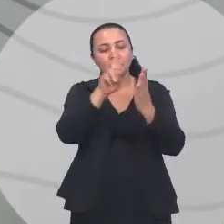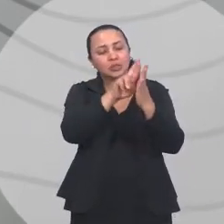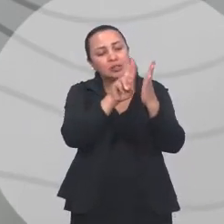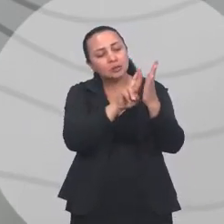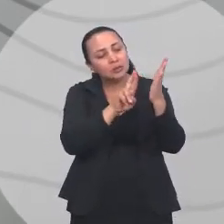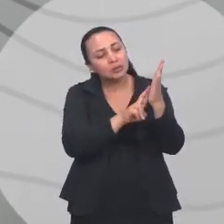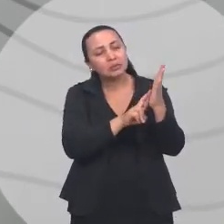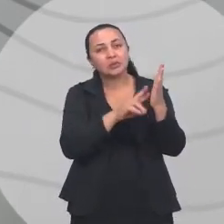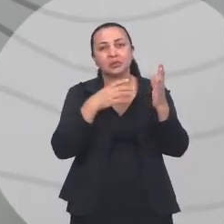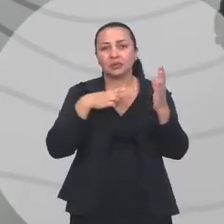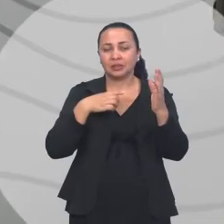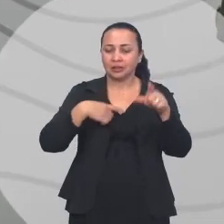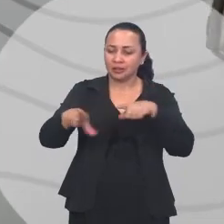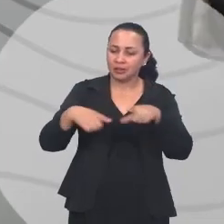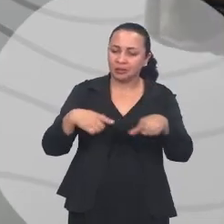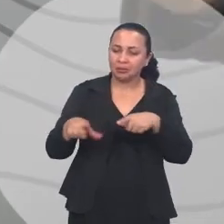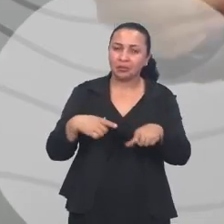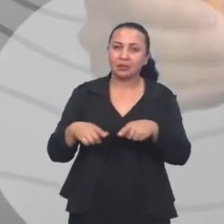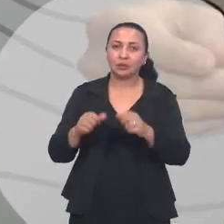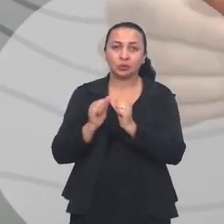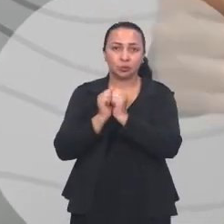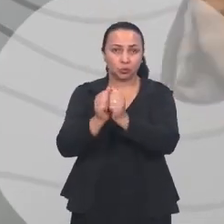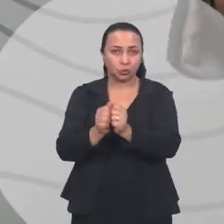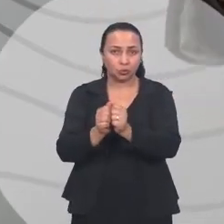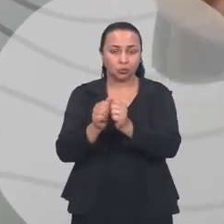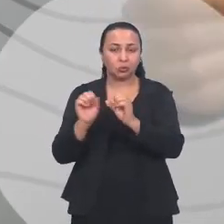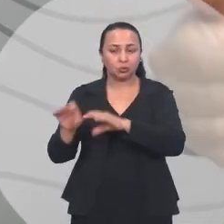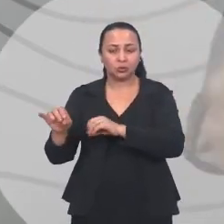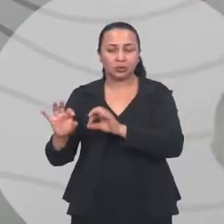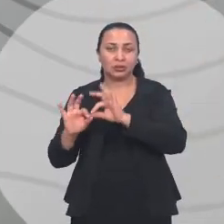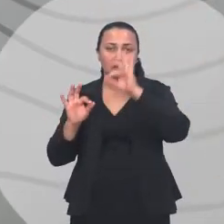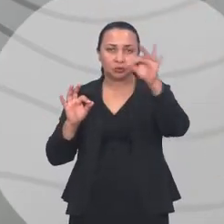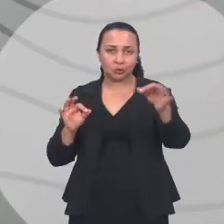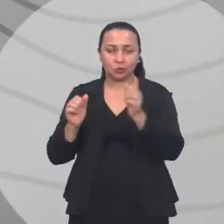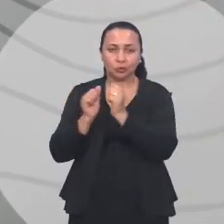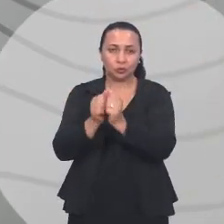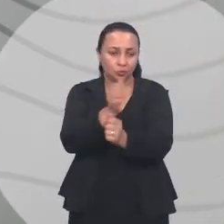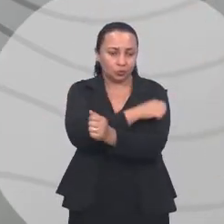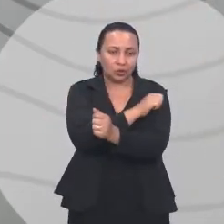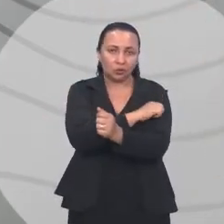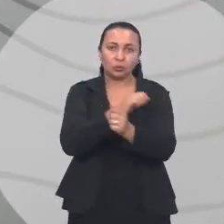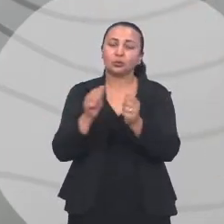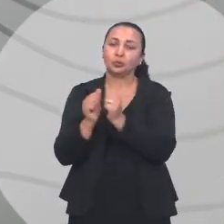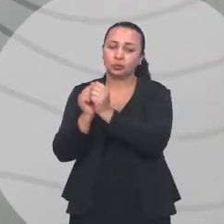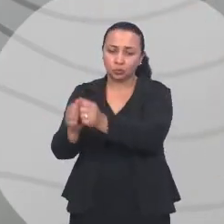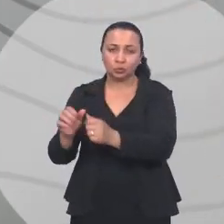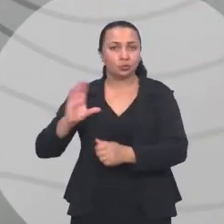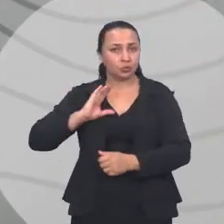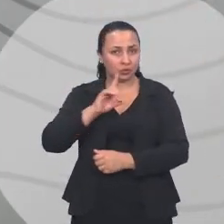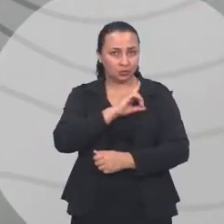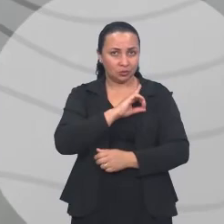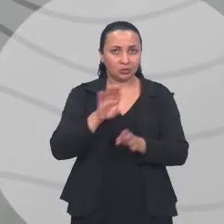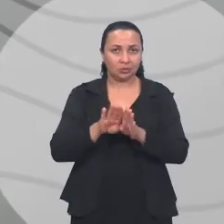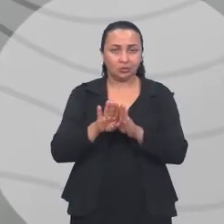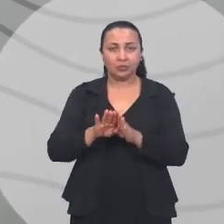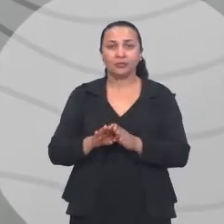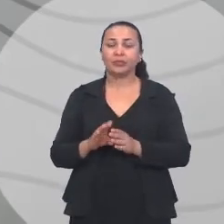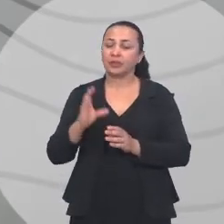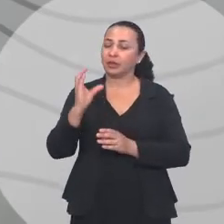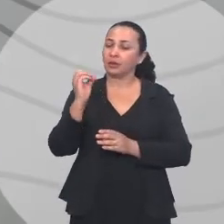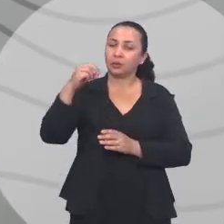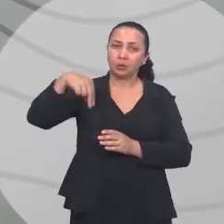do ensino remoto que serão travadas com os colegiados que serão travadas com os estudantes o conselho que tem a flexibilidade